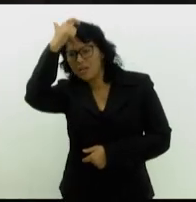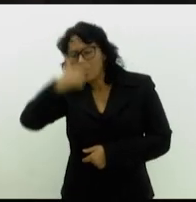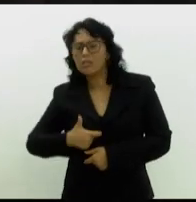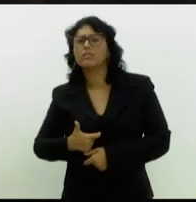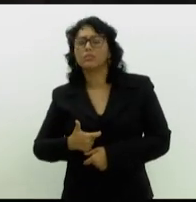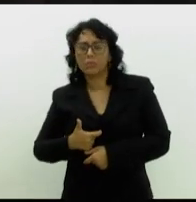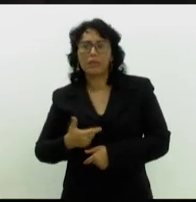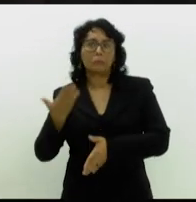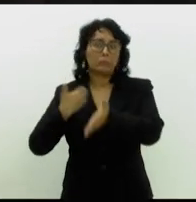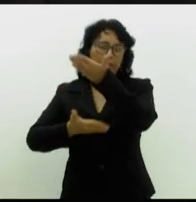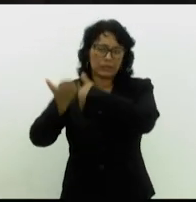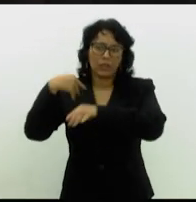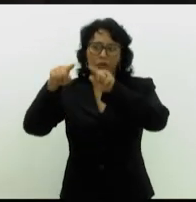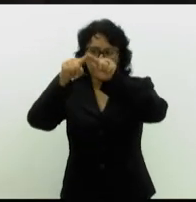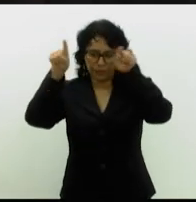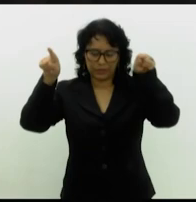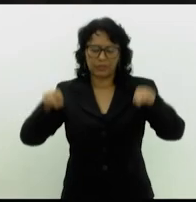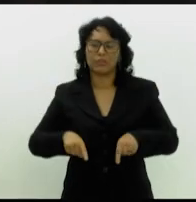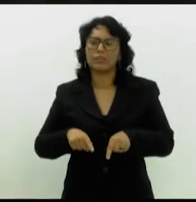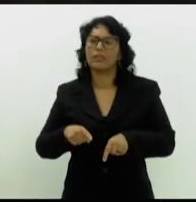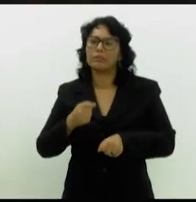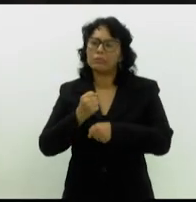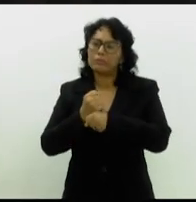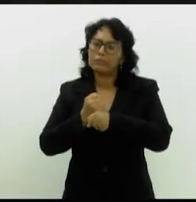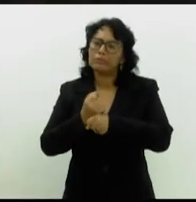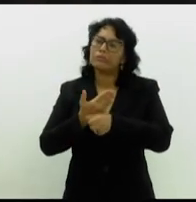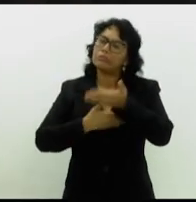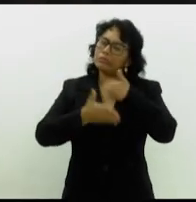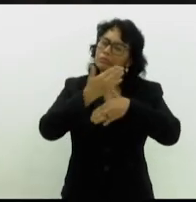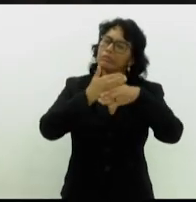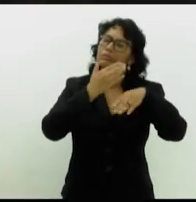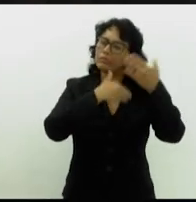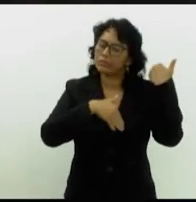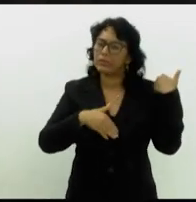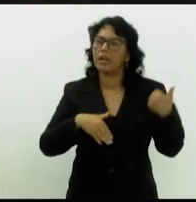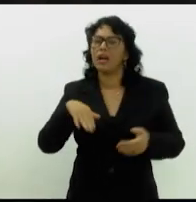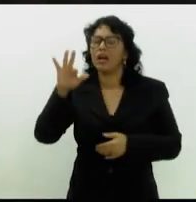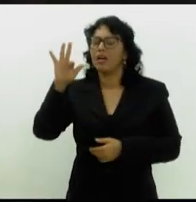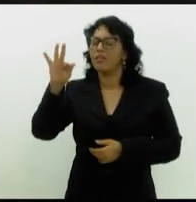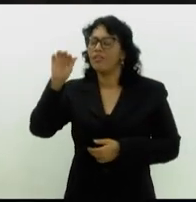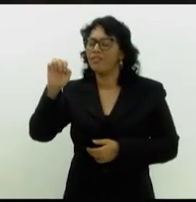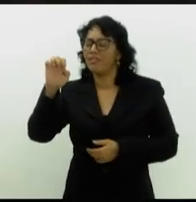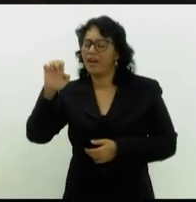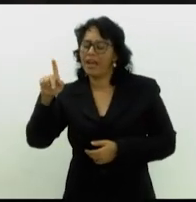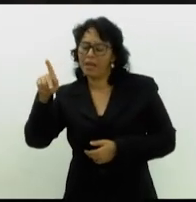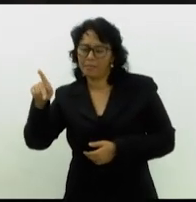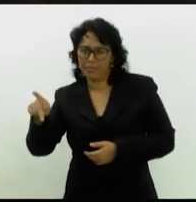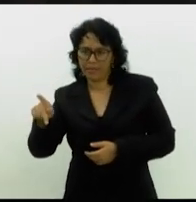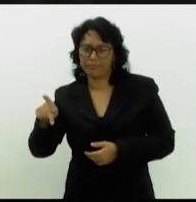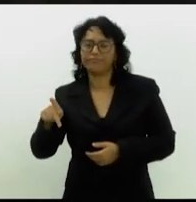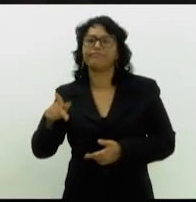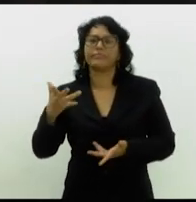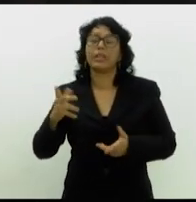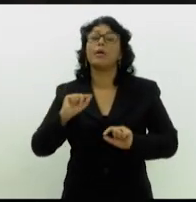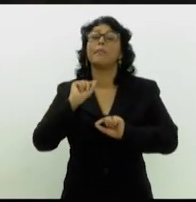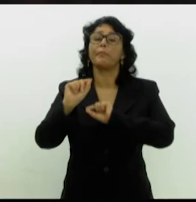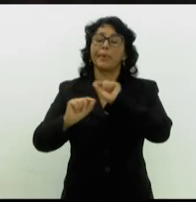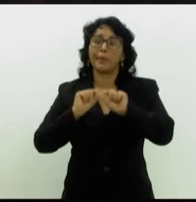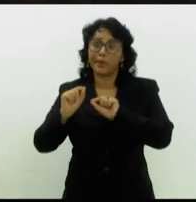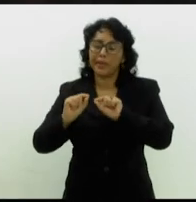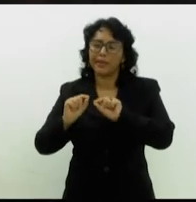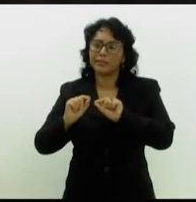funcionário da antiga faep que é também uma outra luta que nós estamos tocando nessa casa para que tenha a transferência